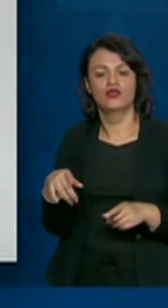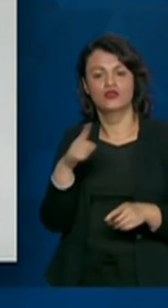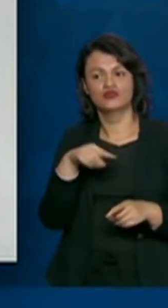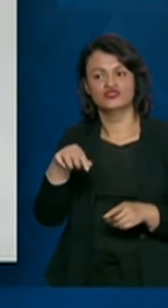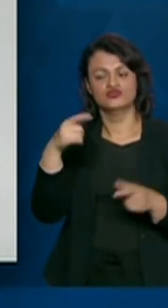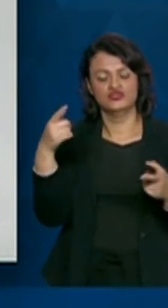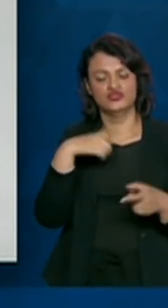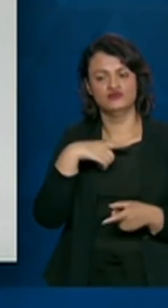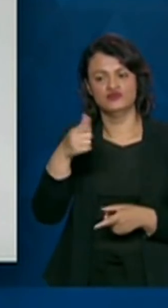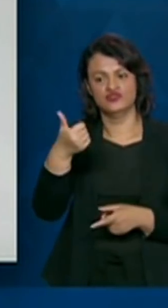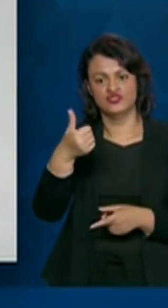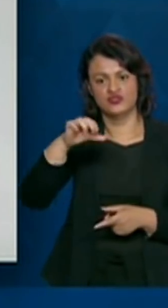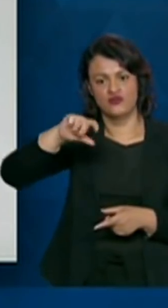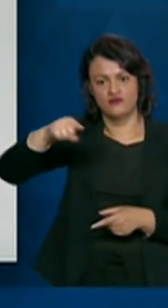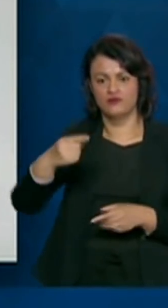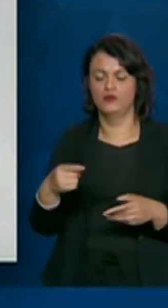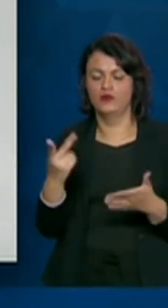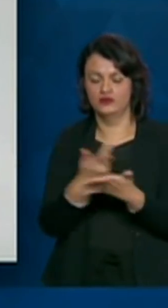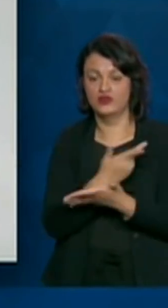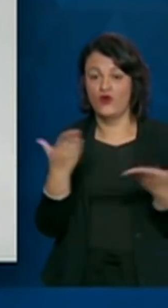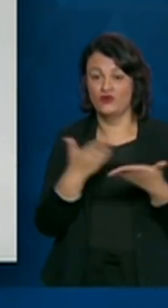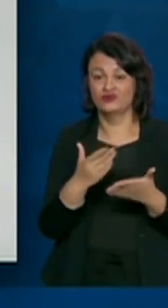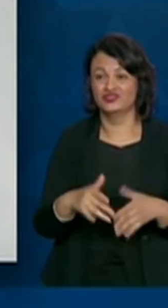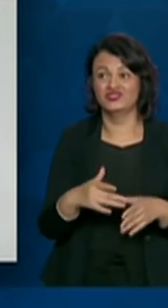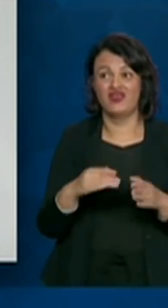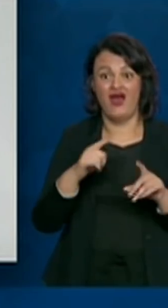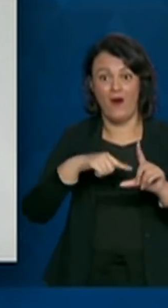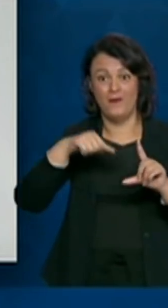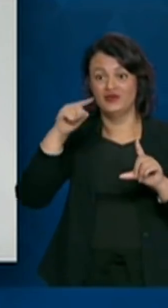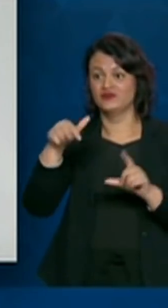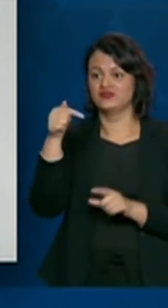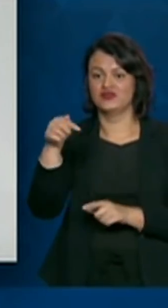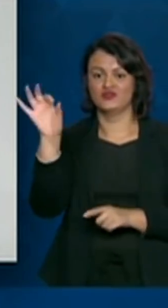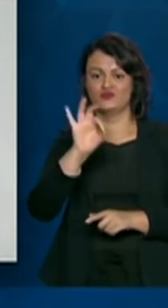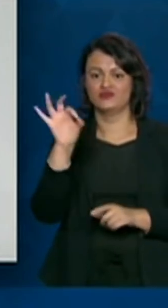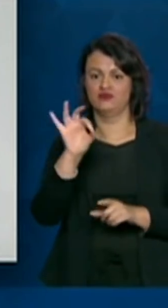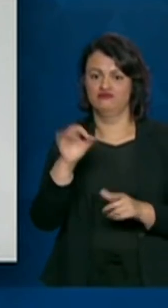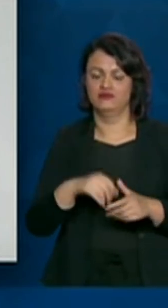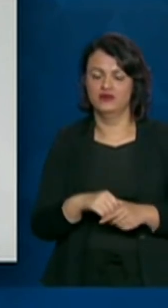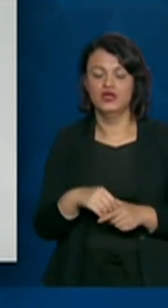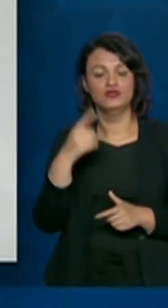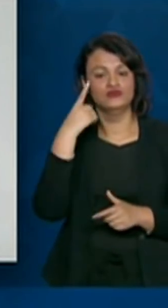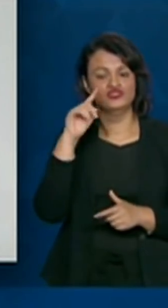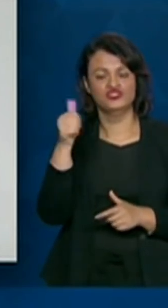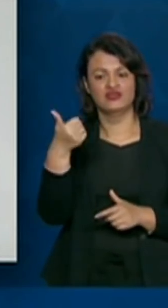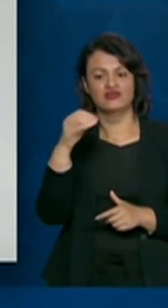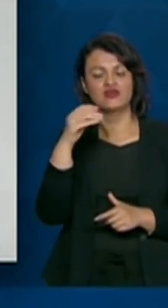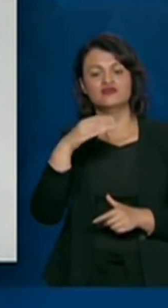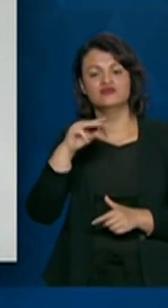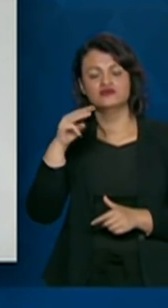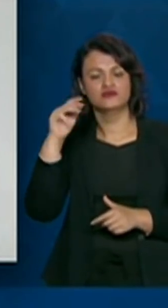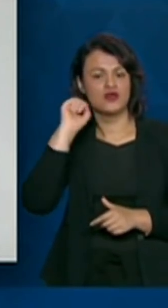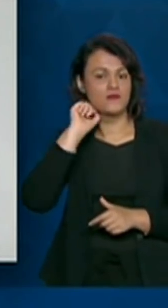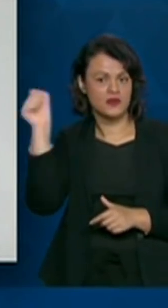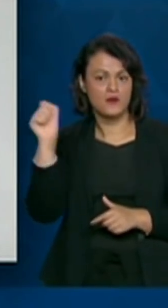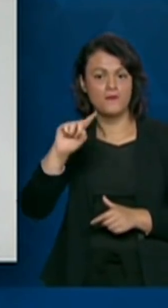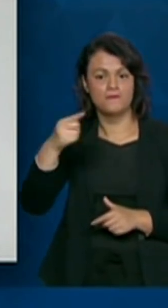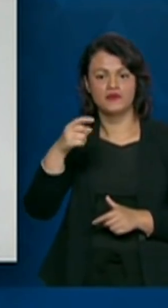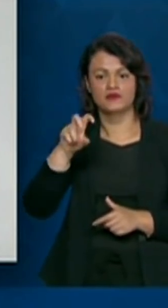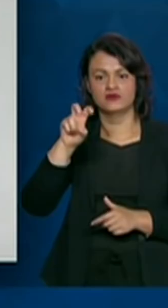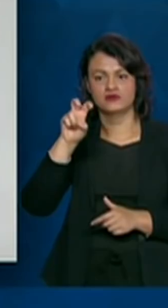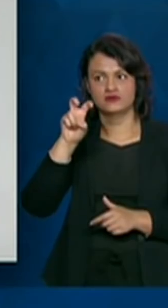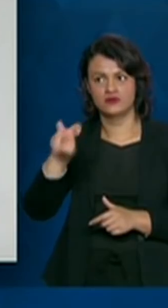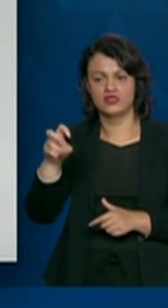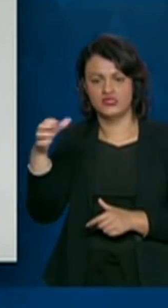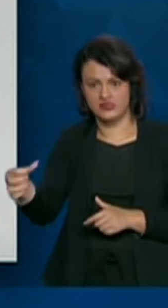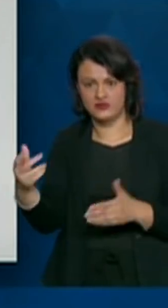casos, hoje nós temos mais de 160 mil, um aumento de 7%, e no dia 10 de abril eram 1.056